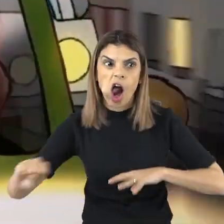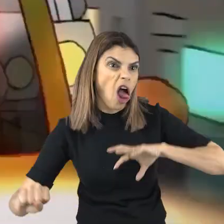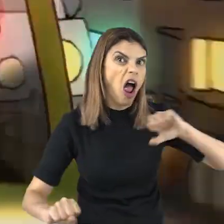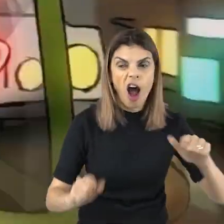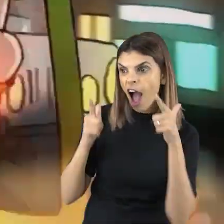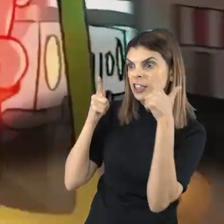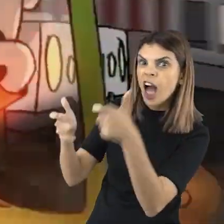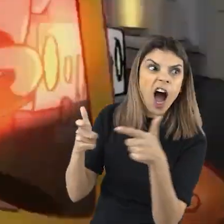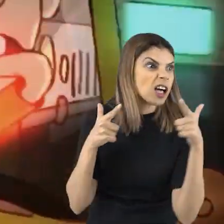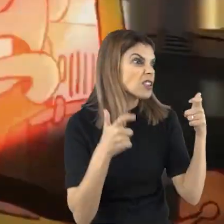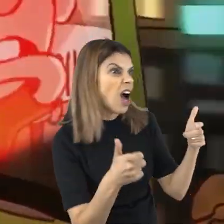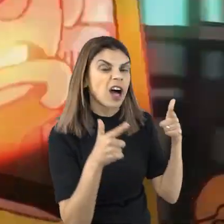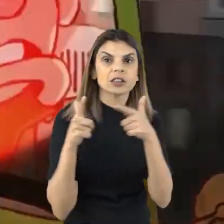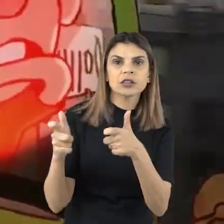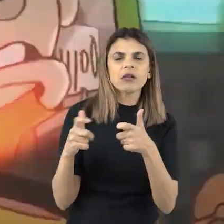crime.